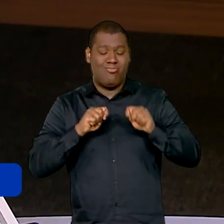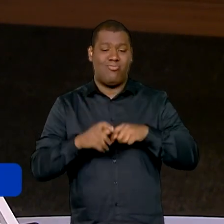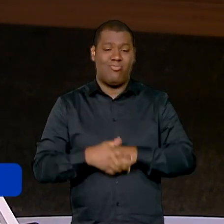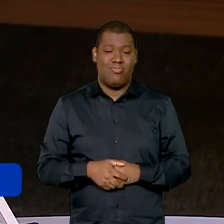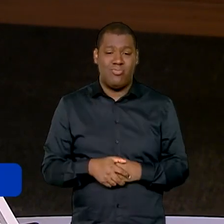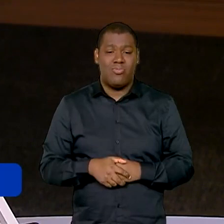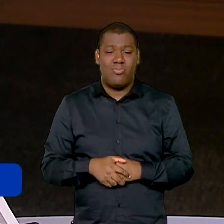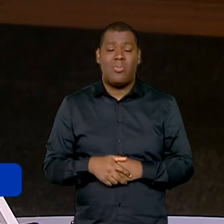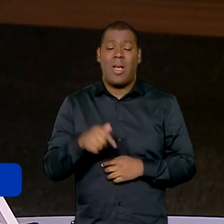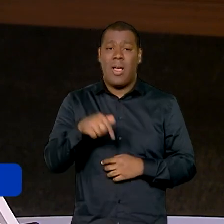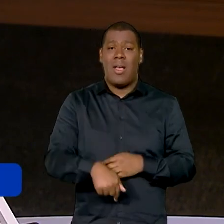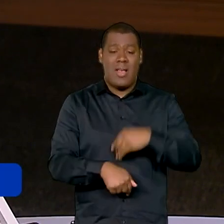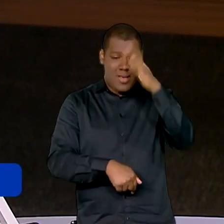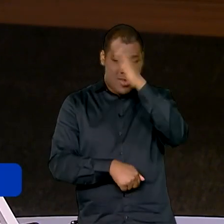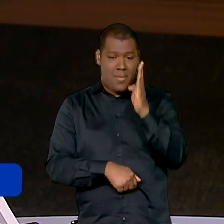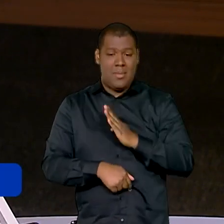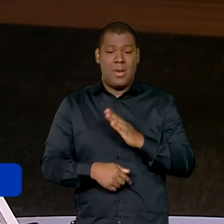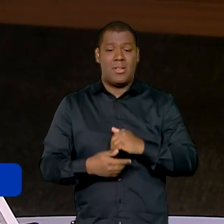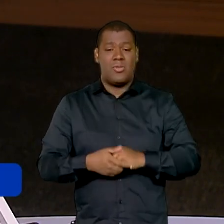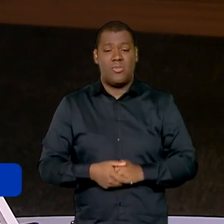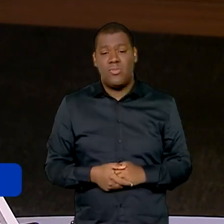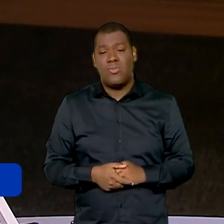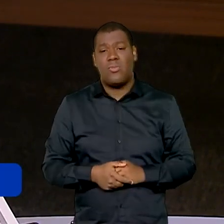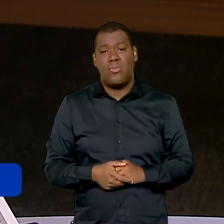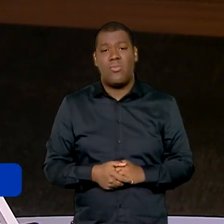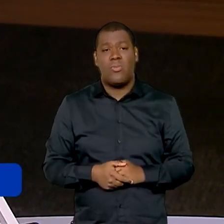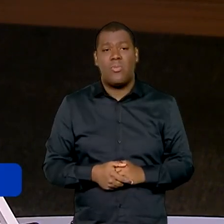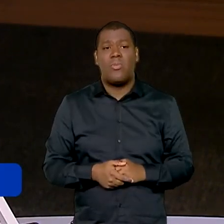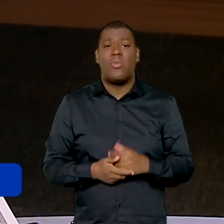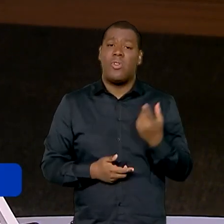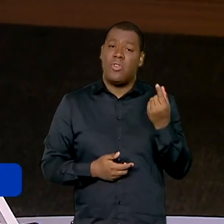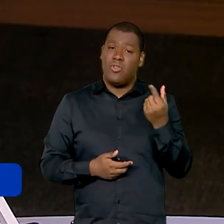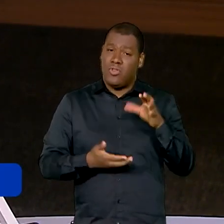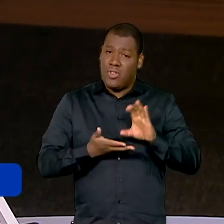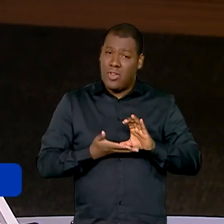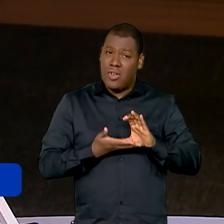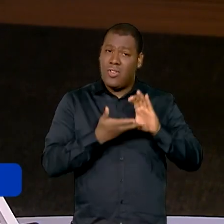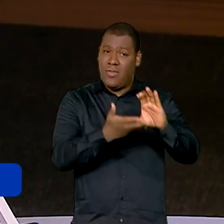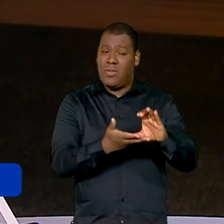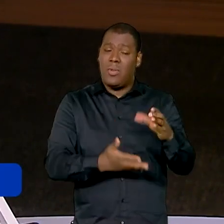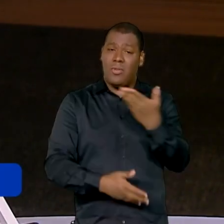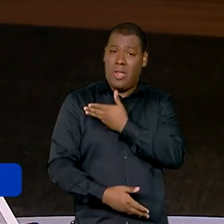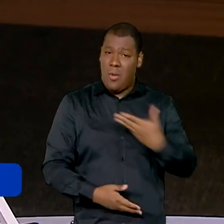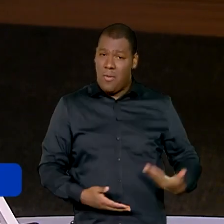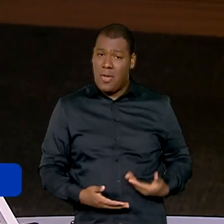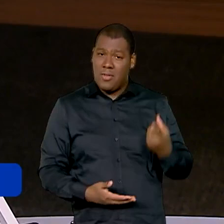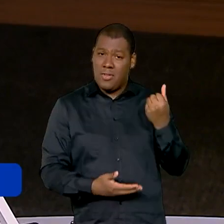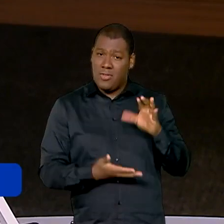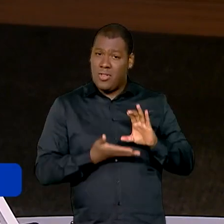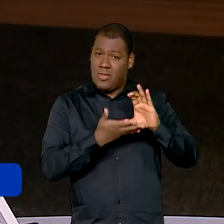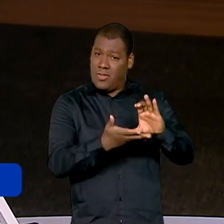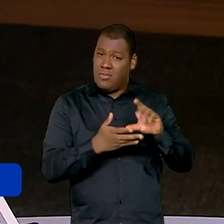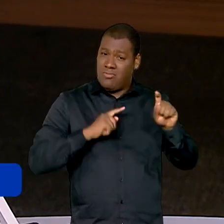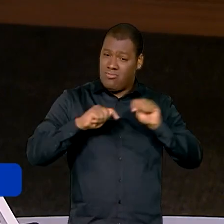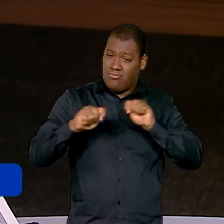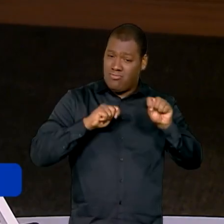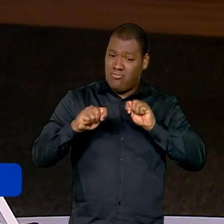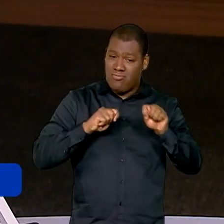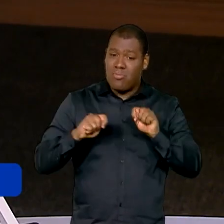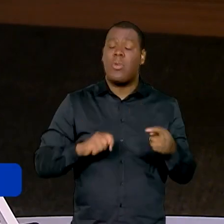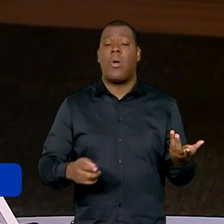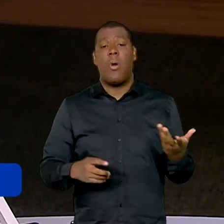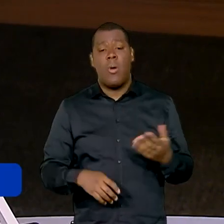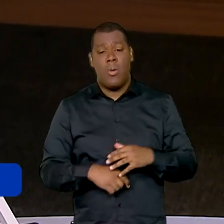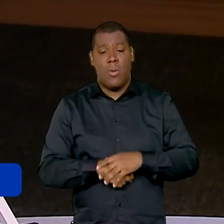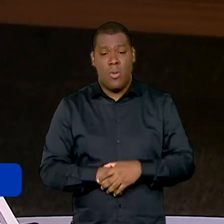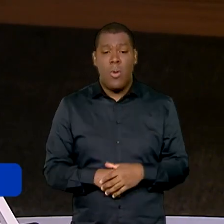Brasil diminuiu muito a capacidade de investimento com recurso público. O Congresso hoje tem uma parcela